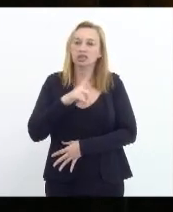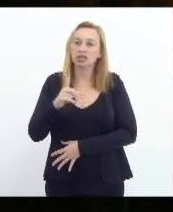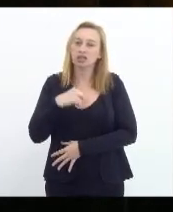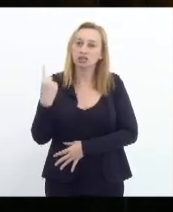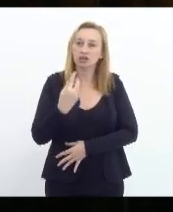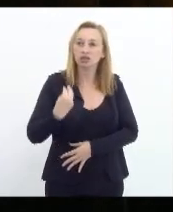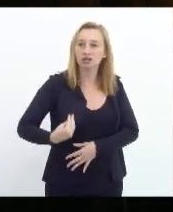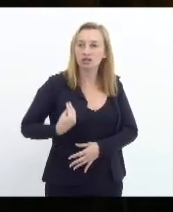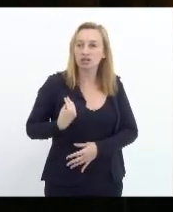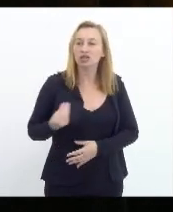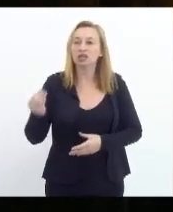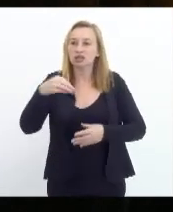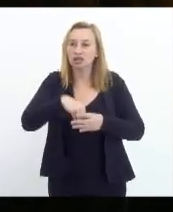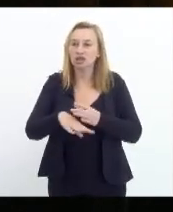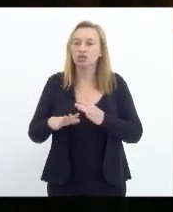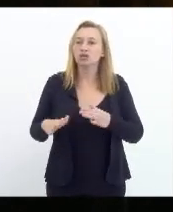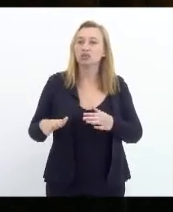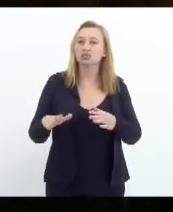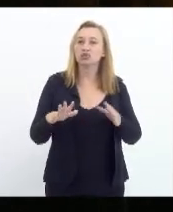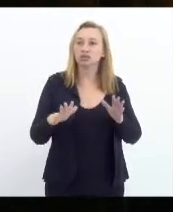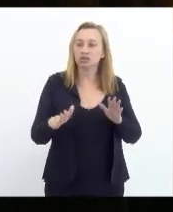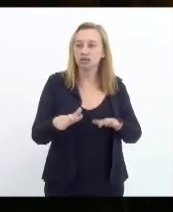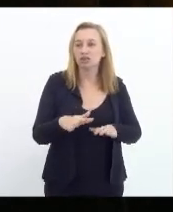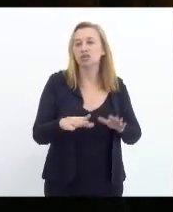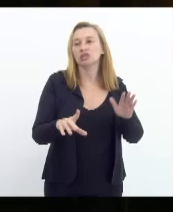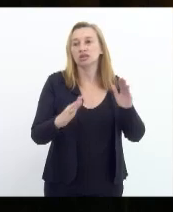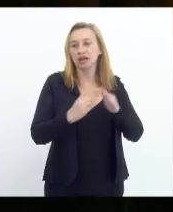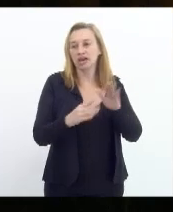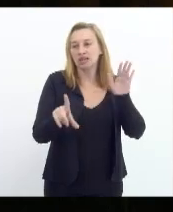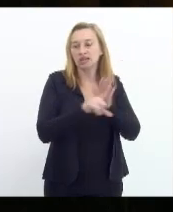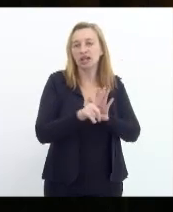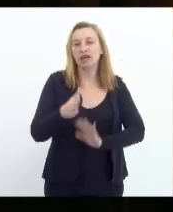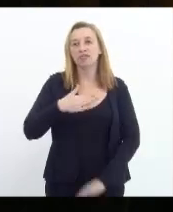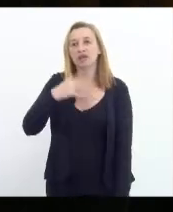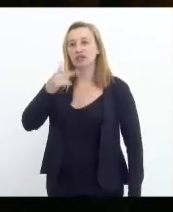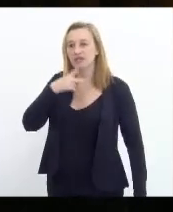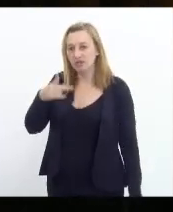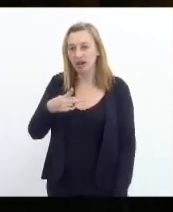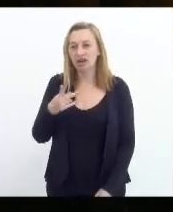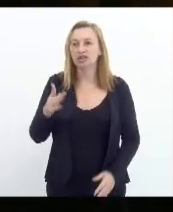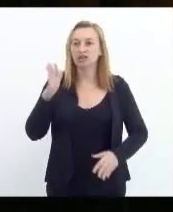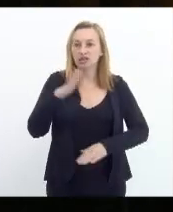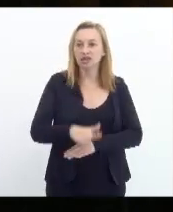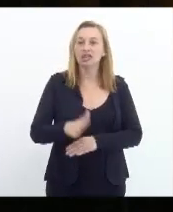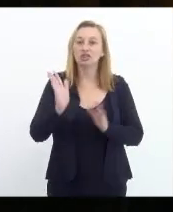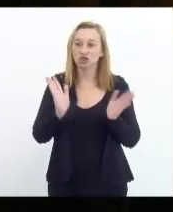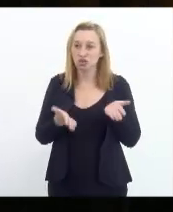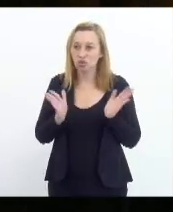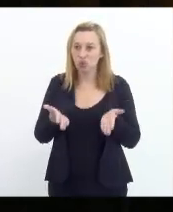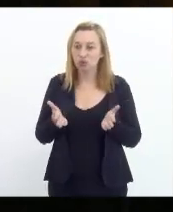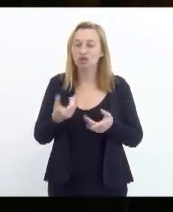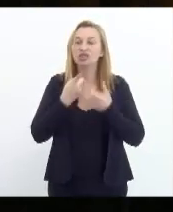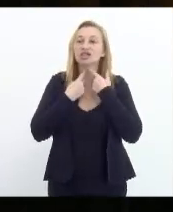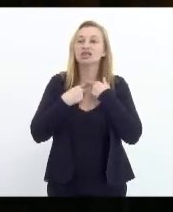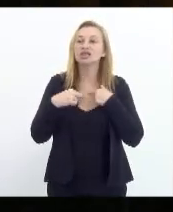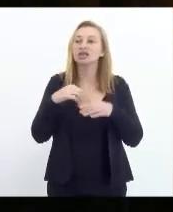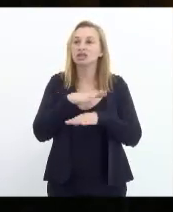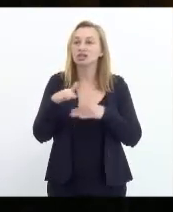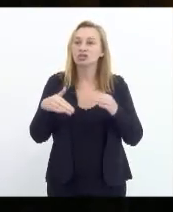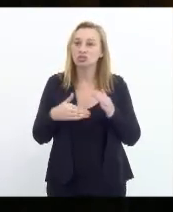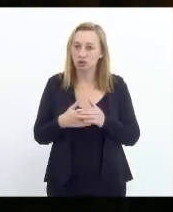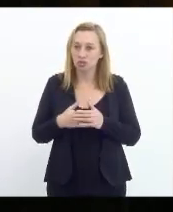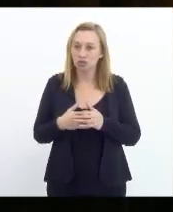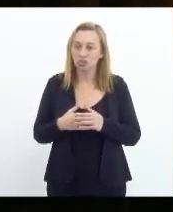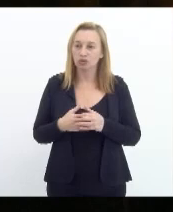a nossa presença nos parlamentos então eram essas as minhas palavras nesta tarde de hoje desejando a